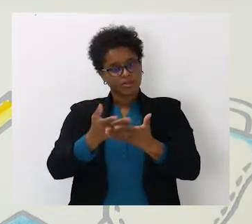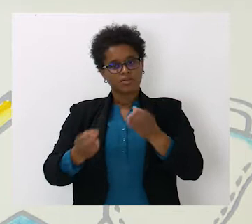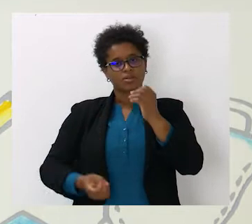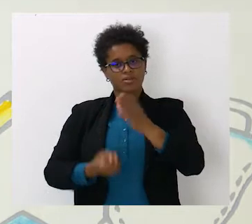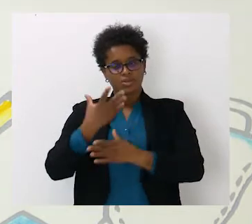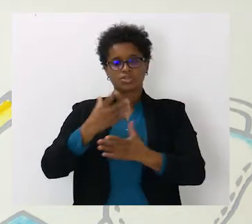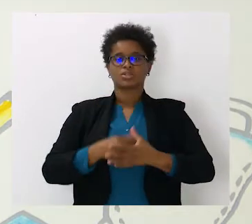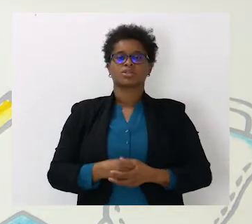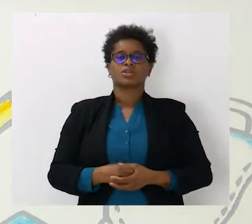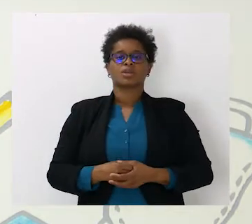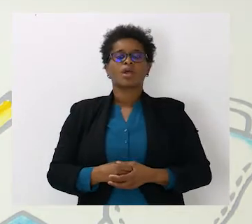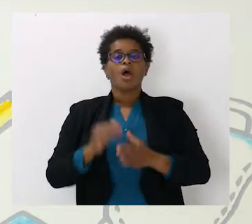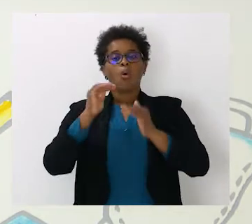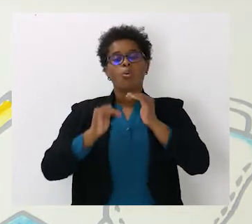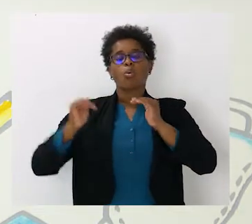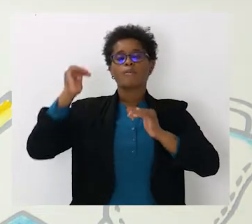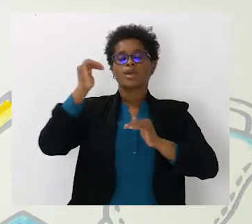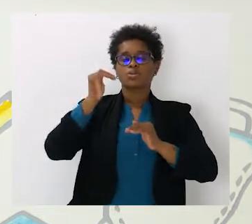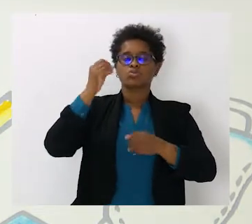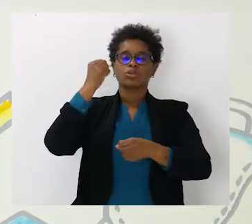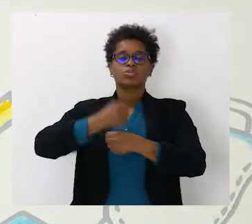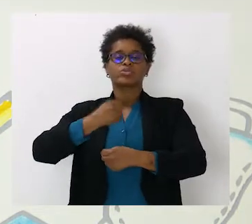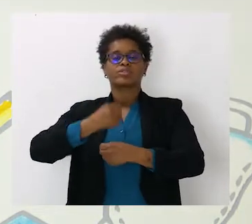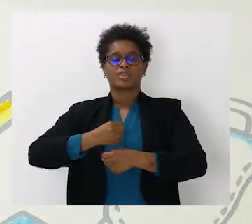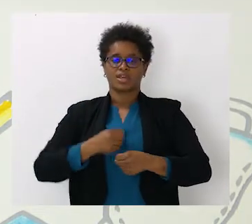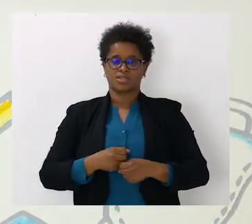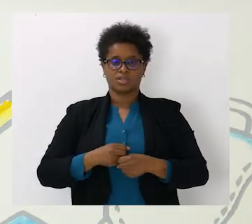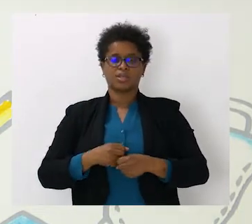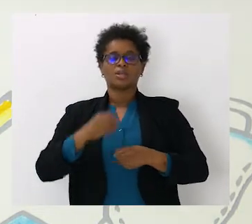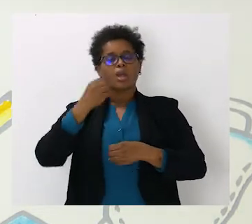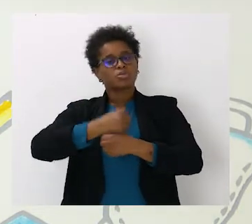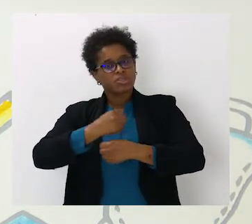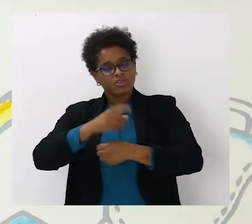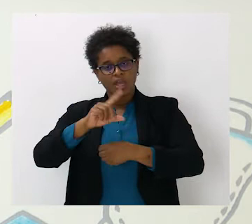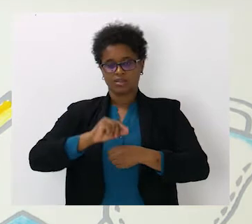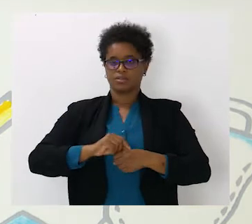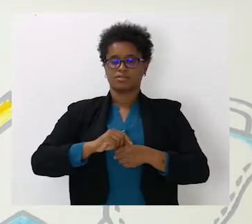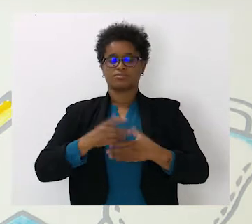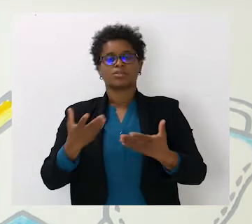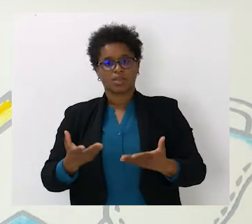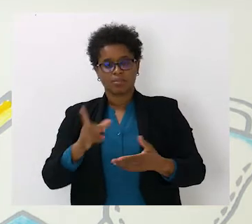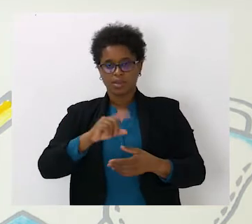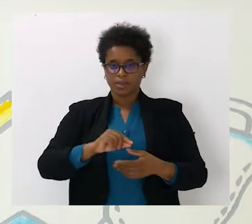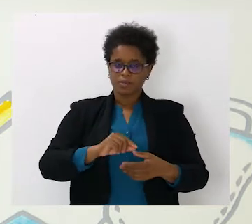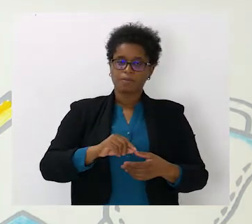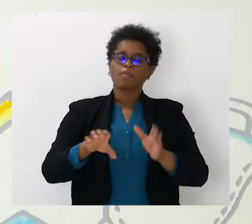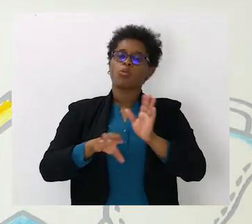deu origem ao aumento de produtividade. E a produtividade, por sua